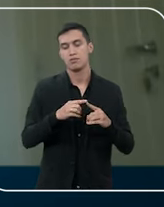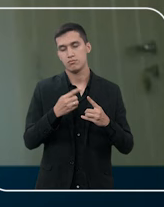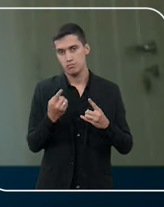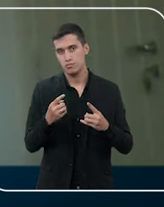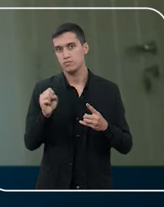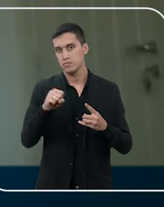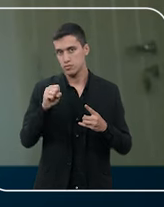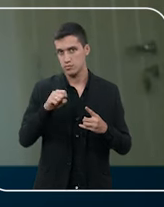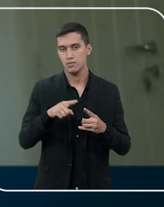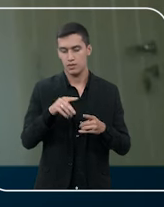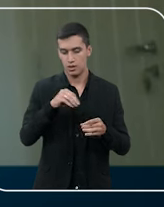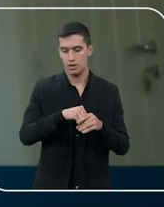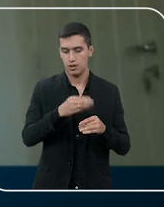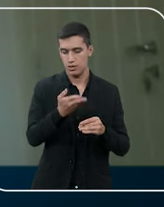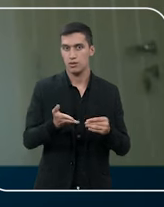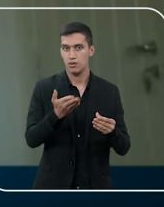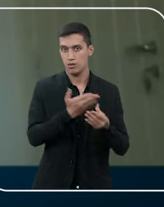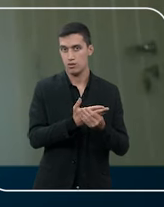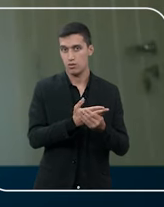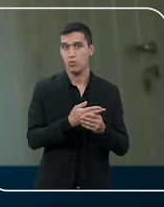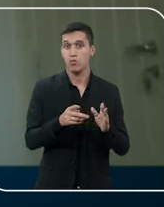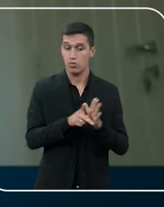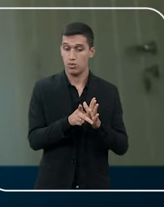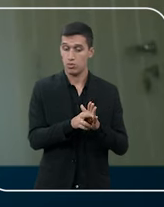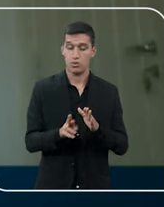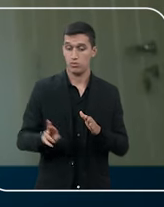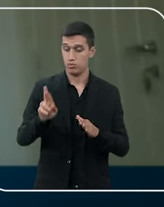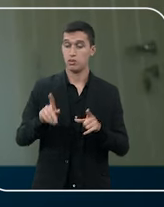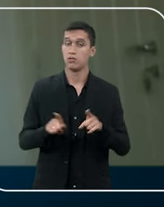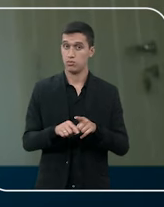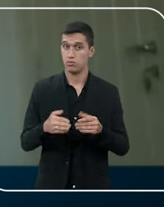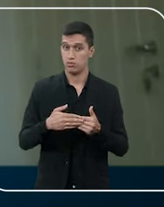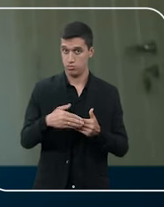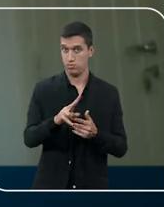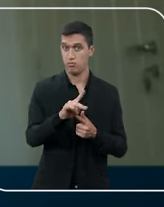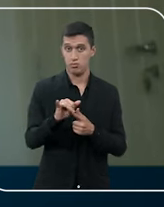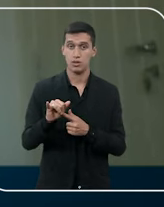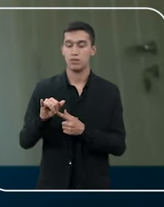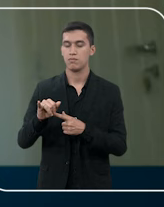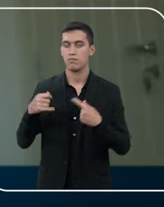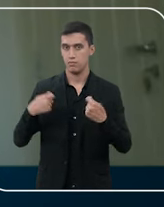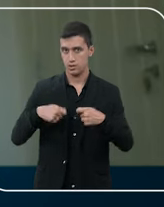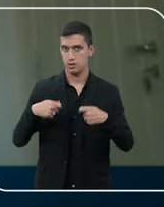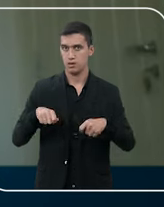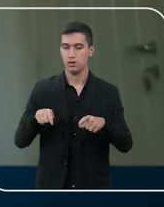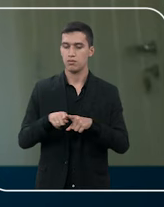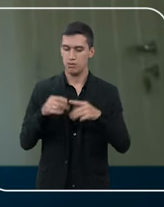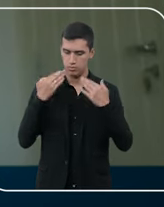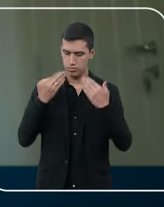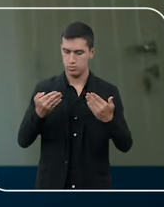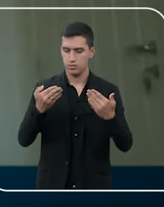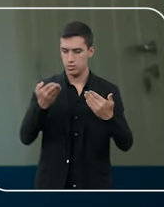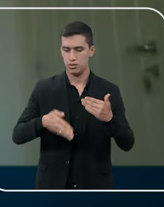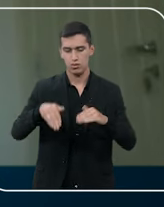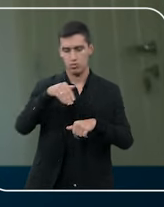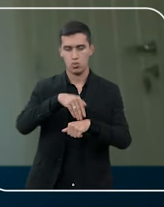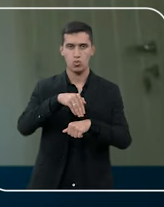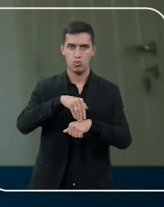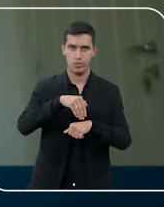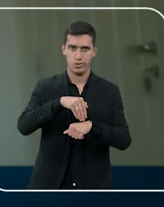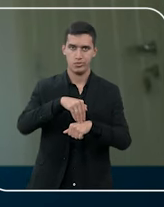desse processo, o próprio autor ele também teria que comprovar essa culpa